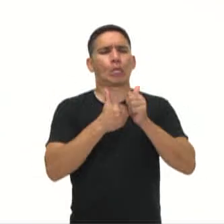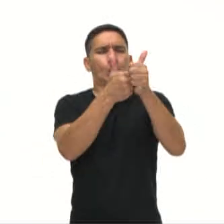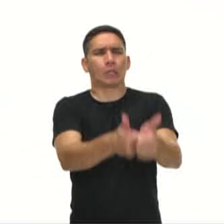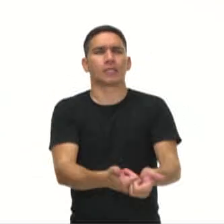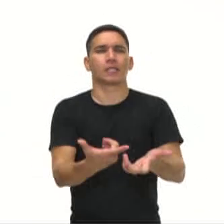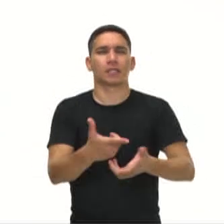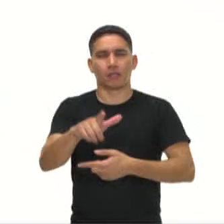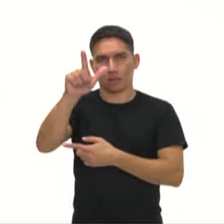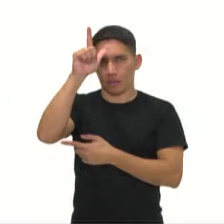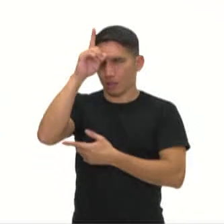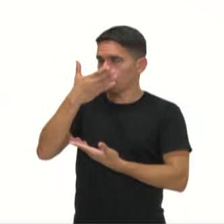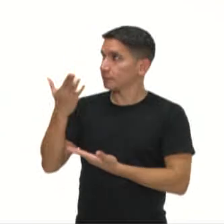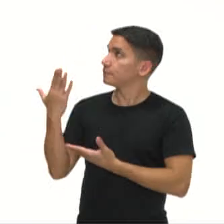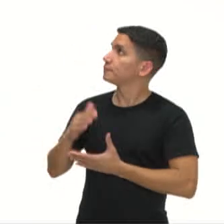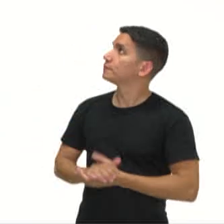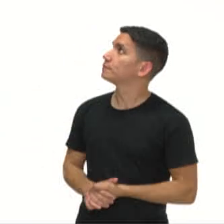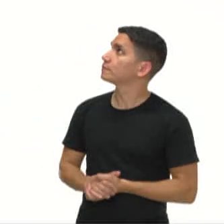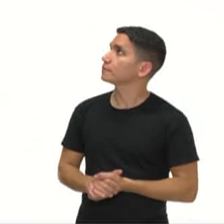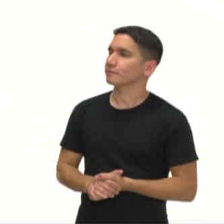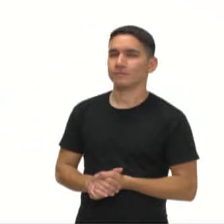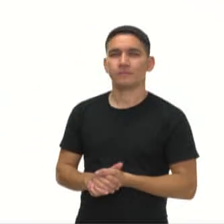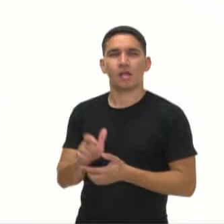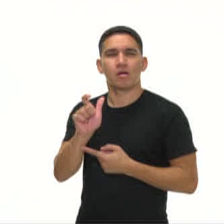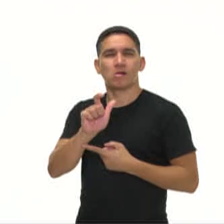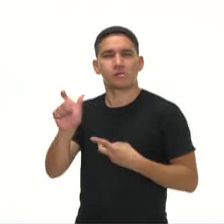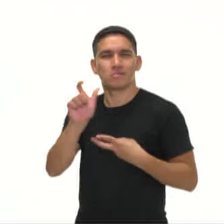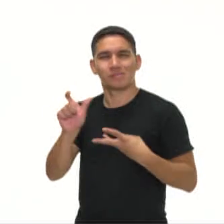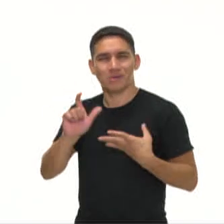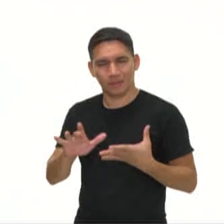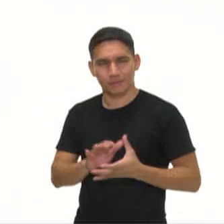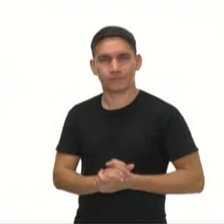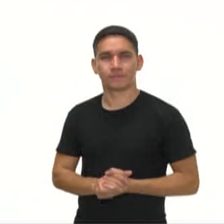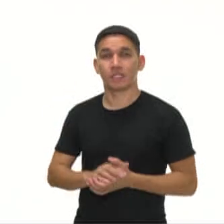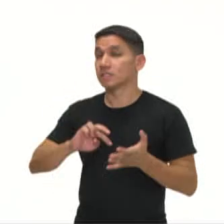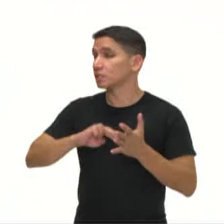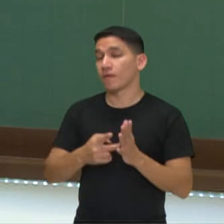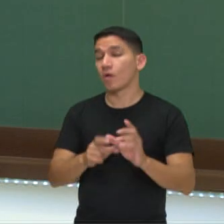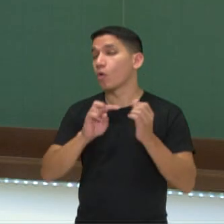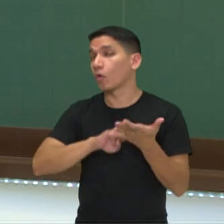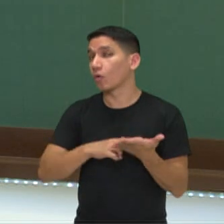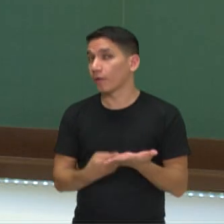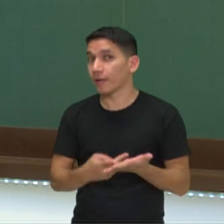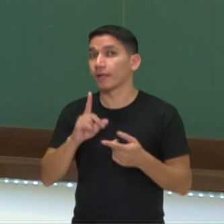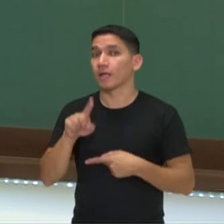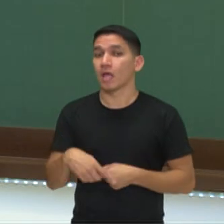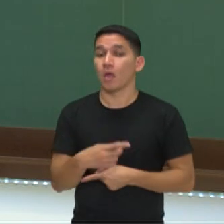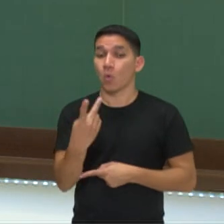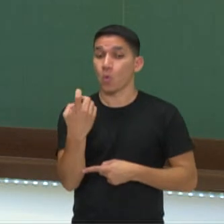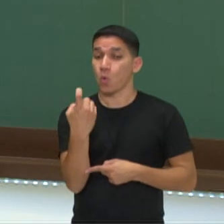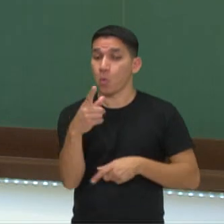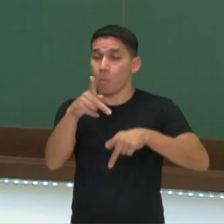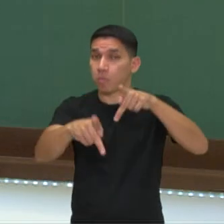alemão está ali, ó, Ein Volk, ein Reich, ein Führer. Ou seja, um povo,